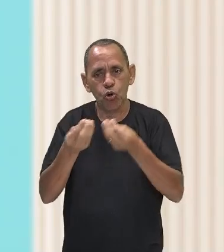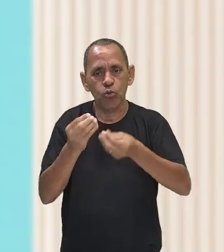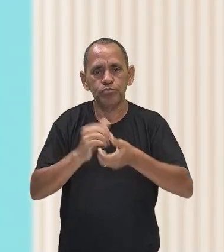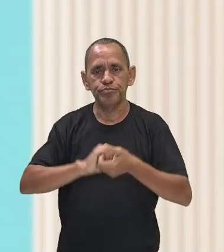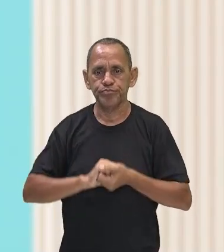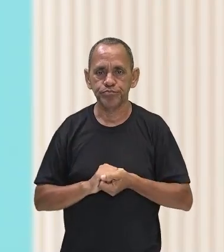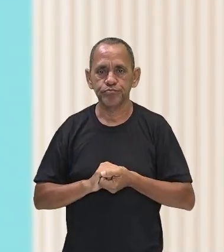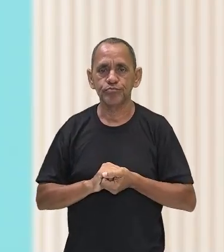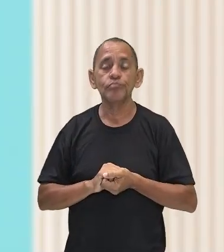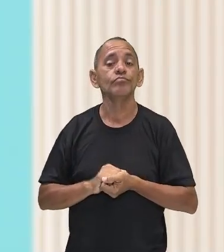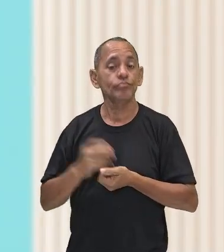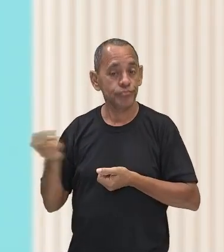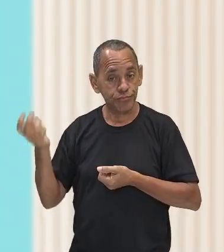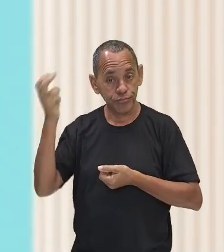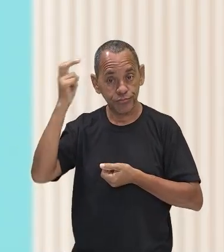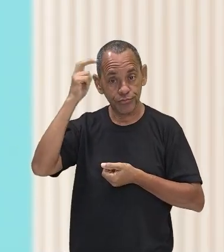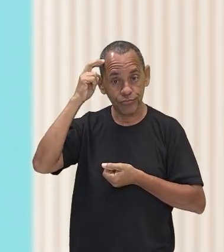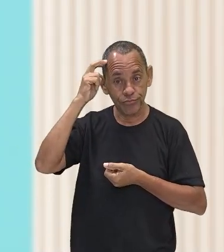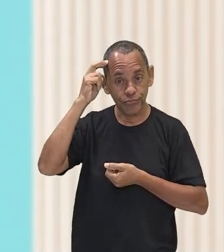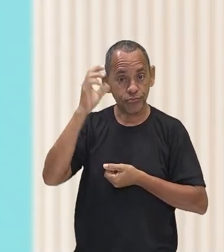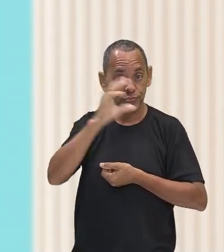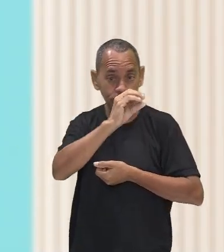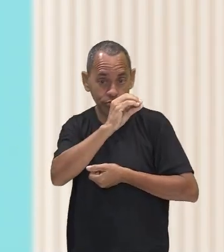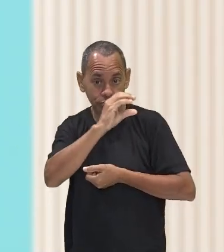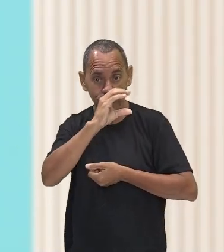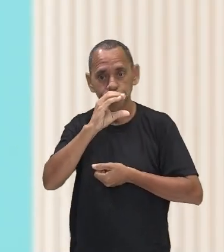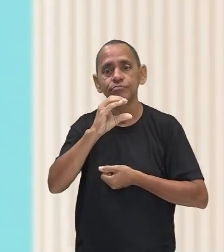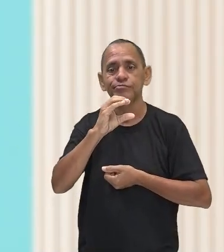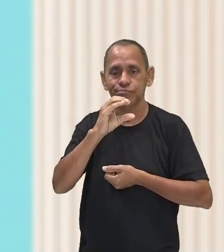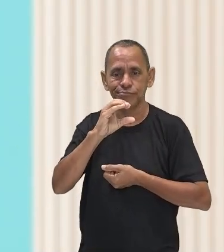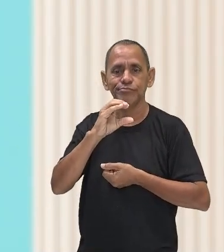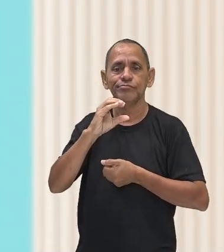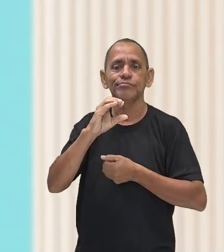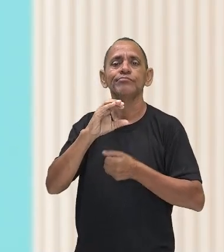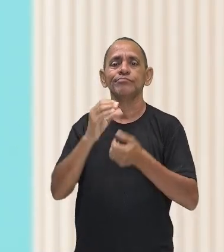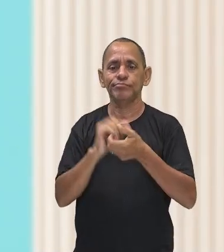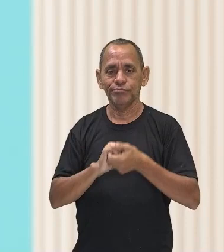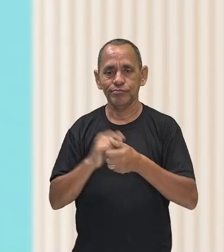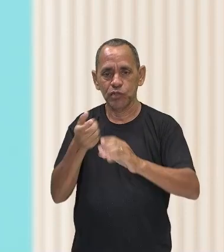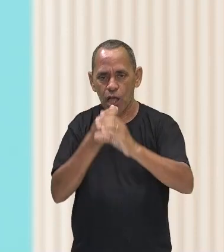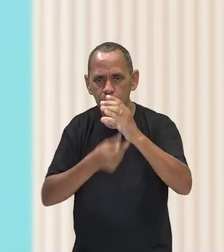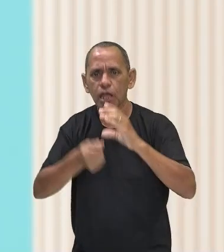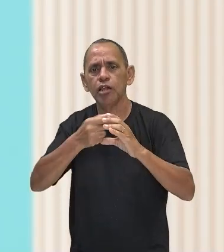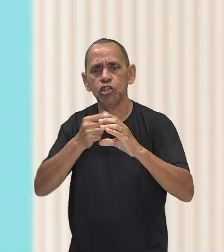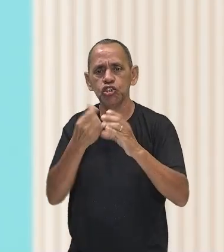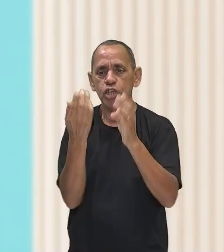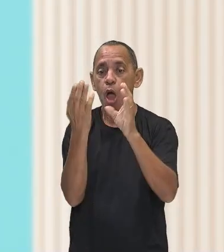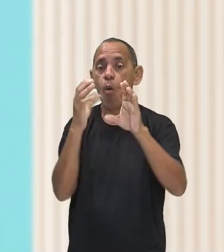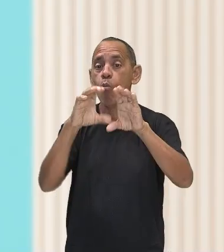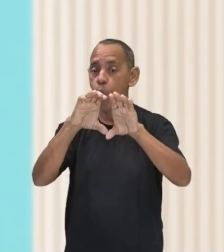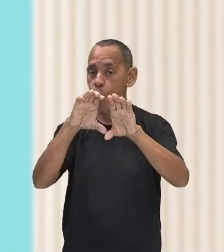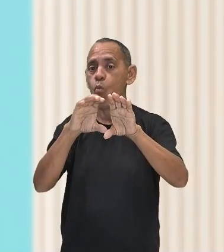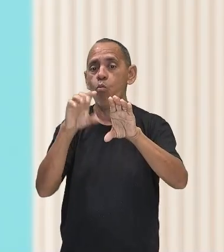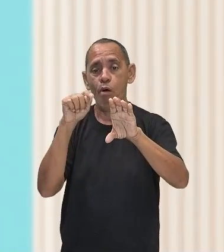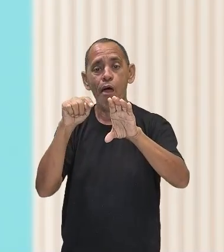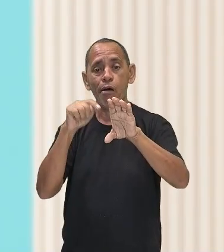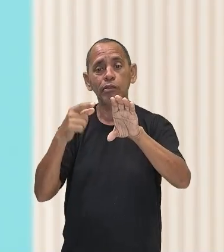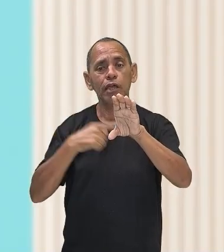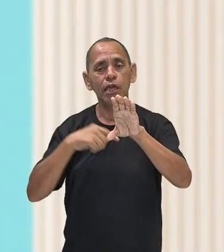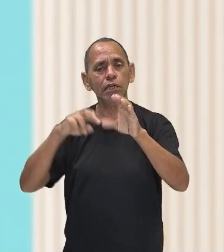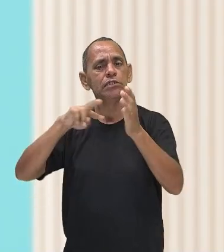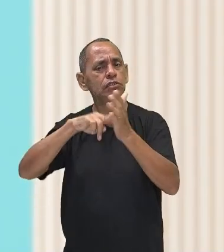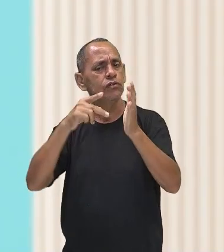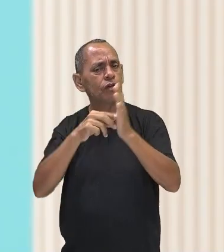cultura ocidental capitalista de de hoje a bunda tem adquirido diversos significados e sentidos